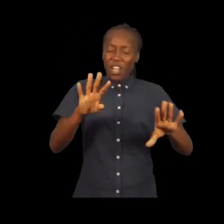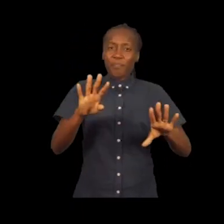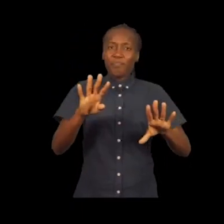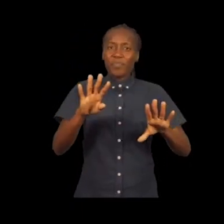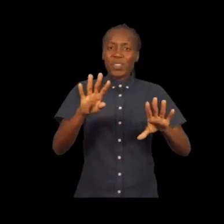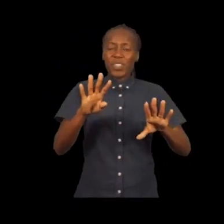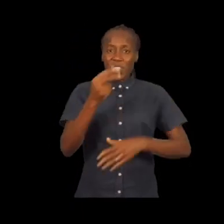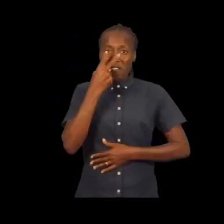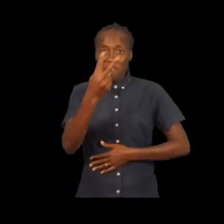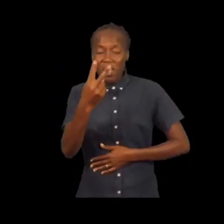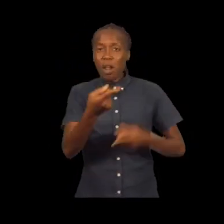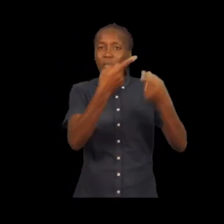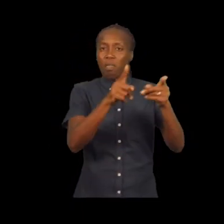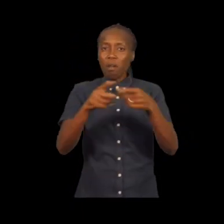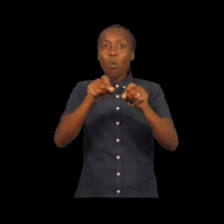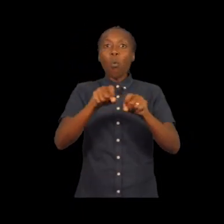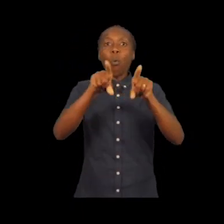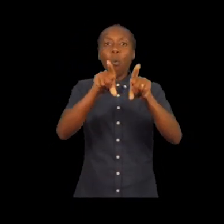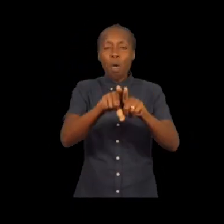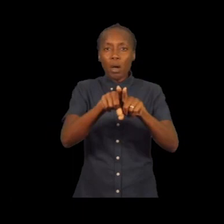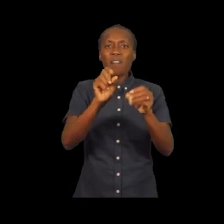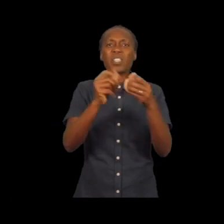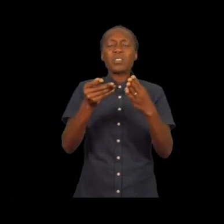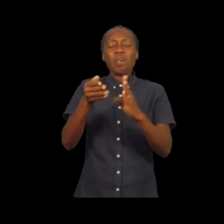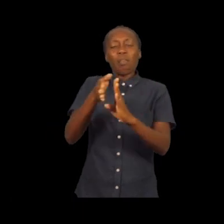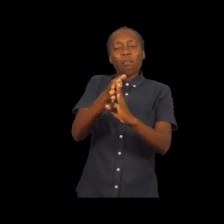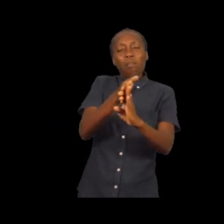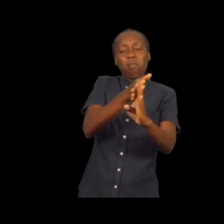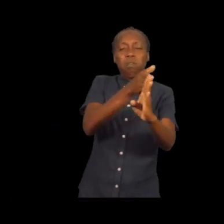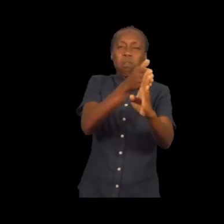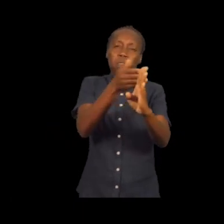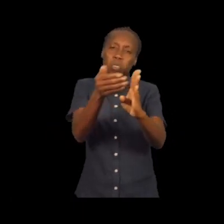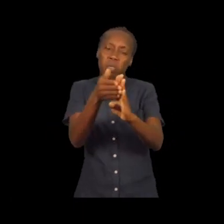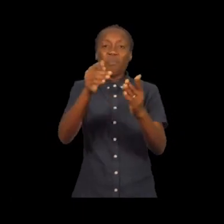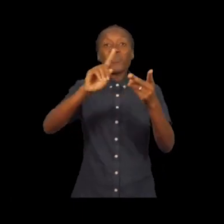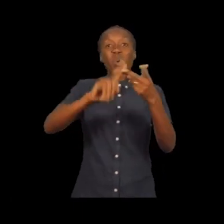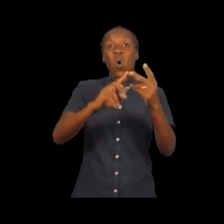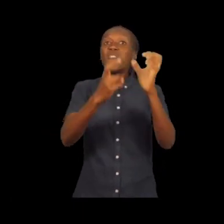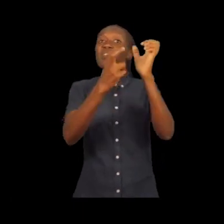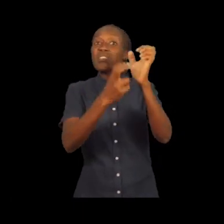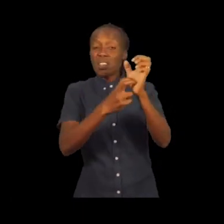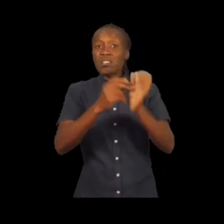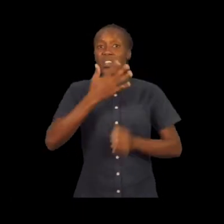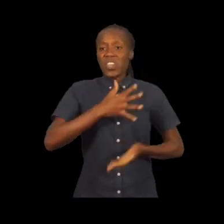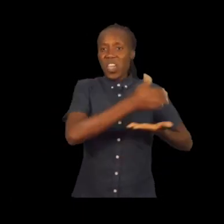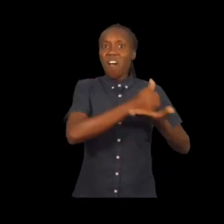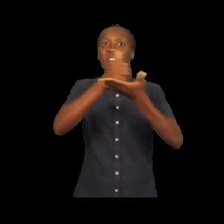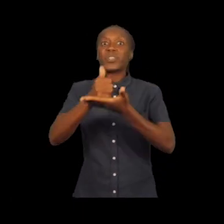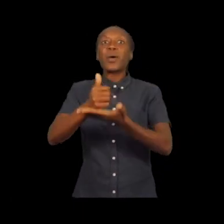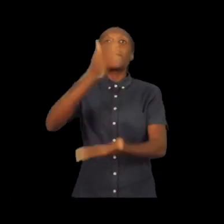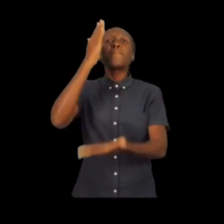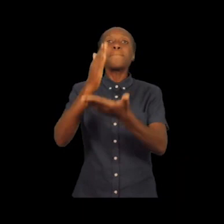ou viram casos de colegas aliciados para relacionamento o sexo em troca de benefícios nos testes